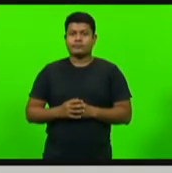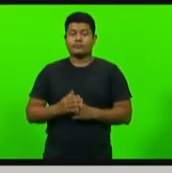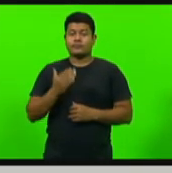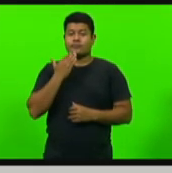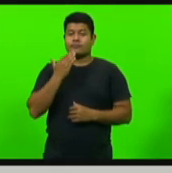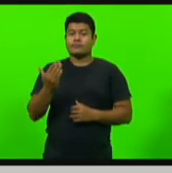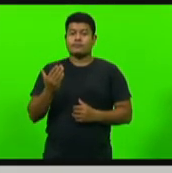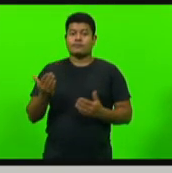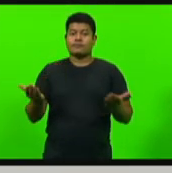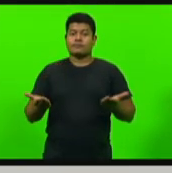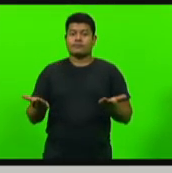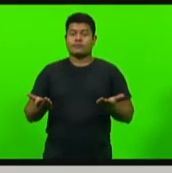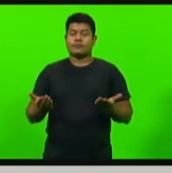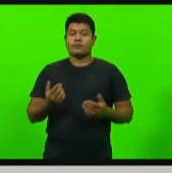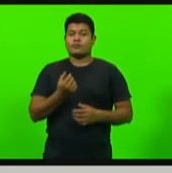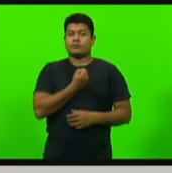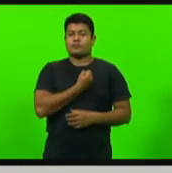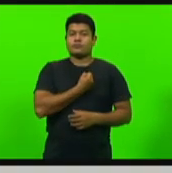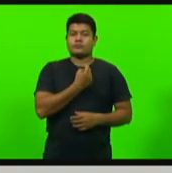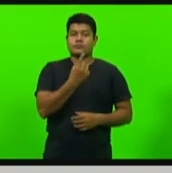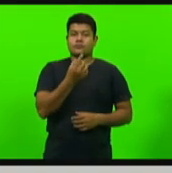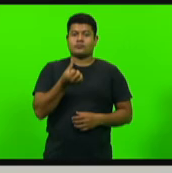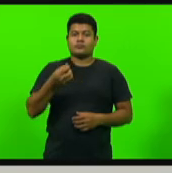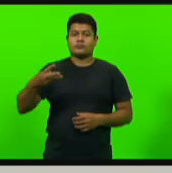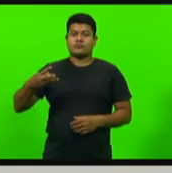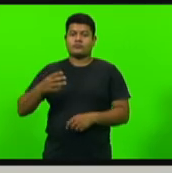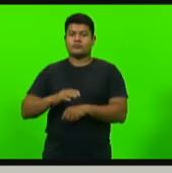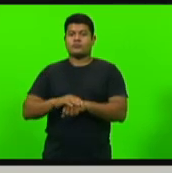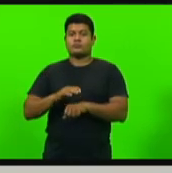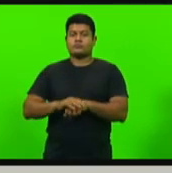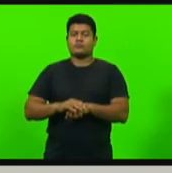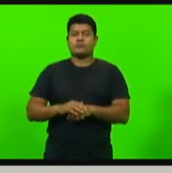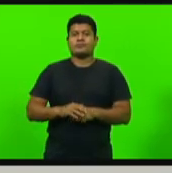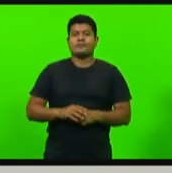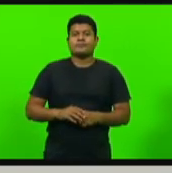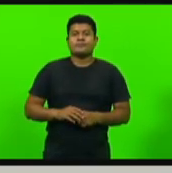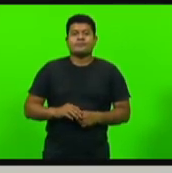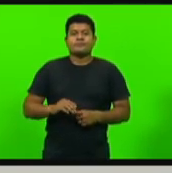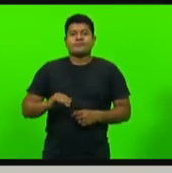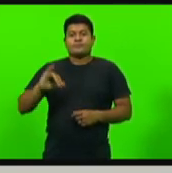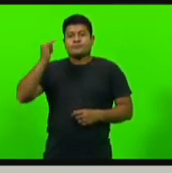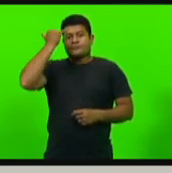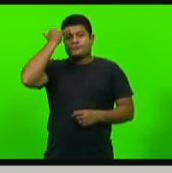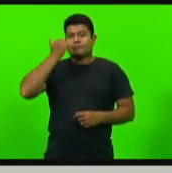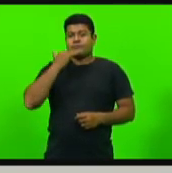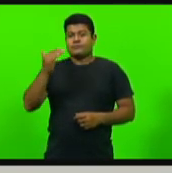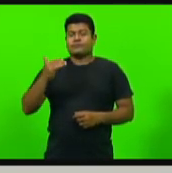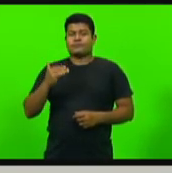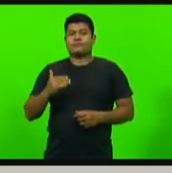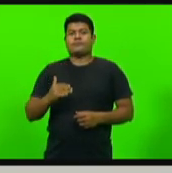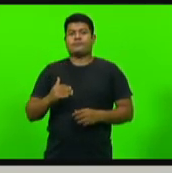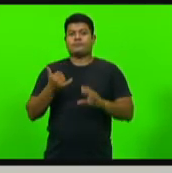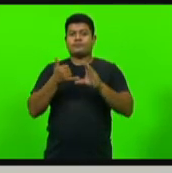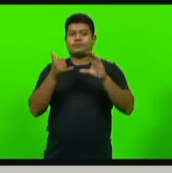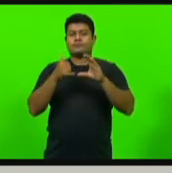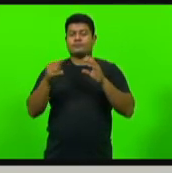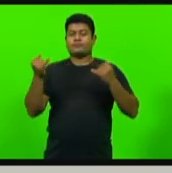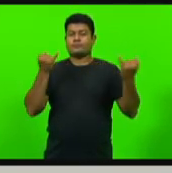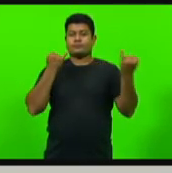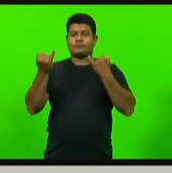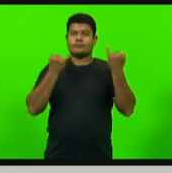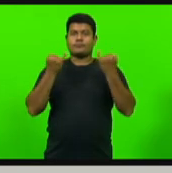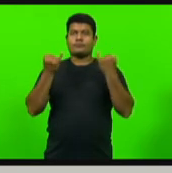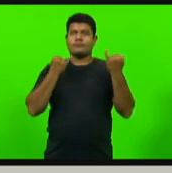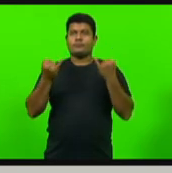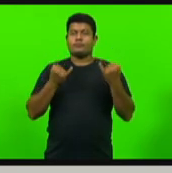Requerimentos. Requerimentos 163, autor, deputado Jair Mioto, solicitando à Celesc informações acerca